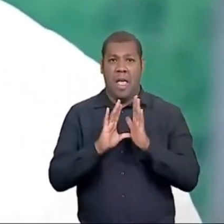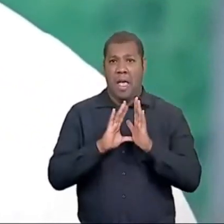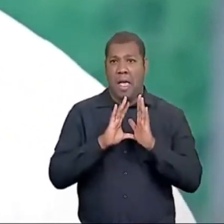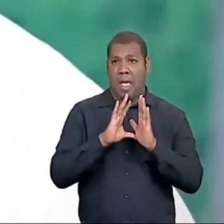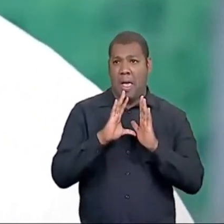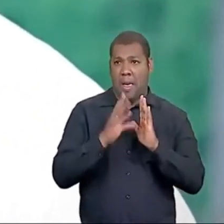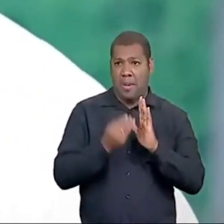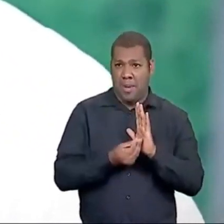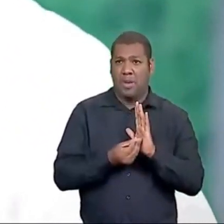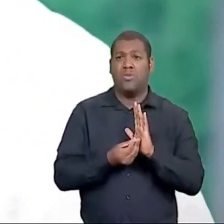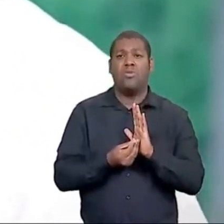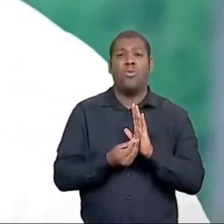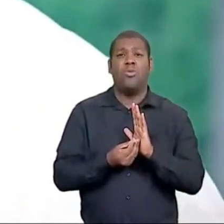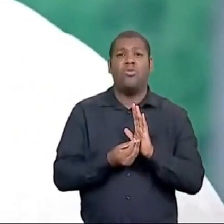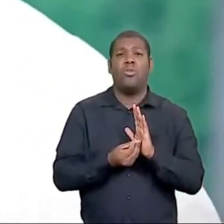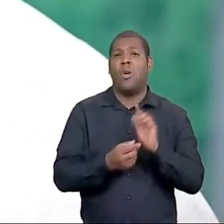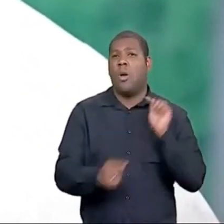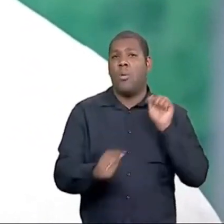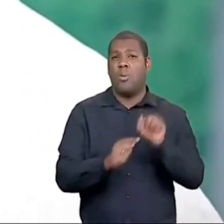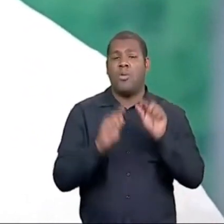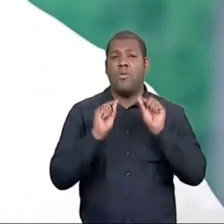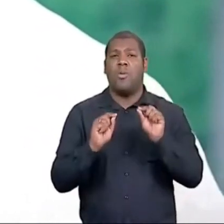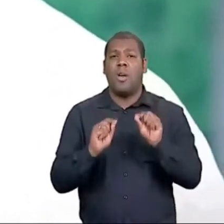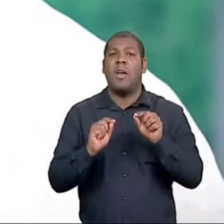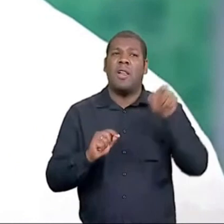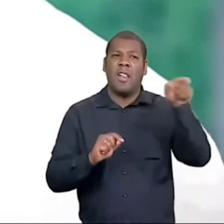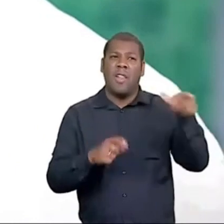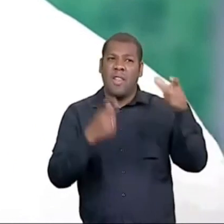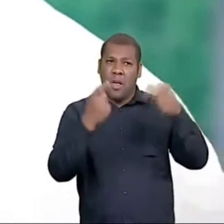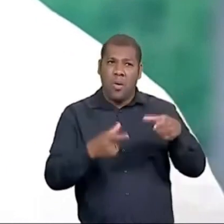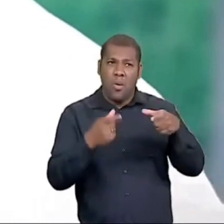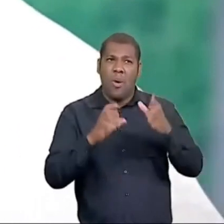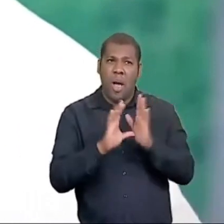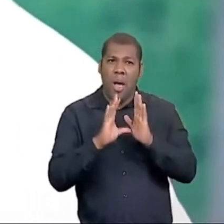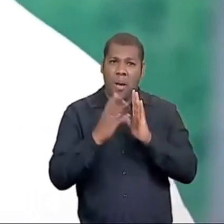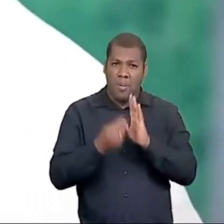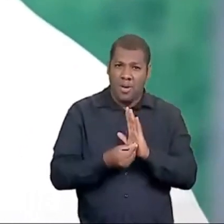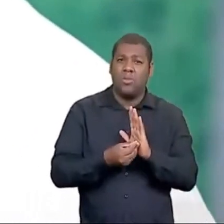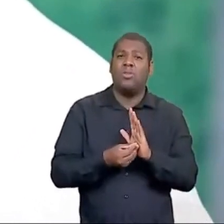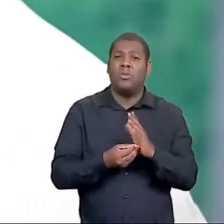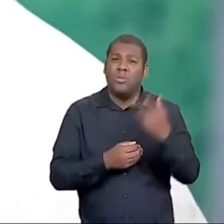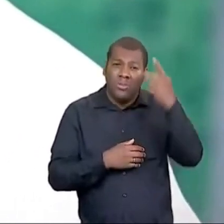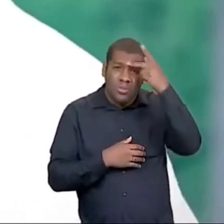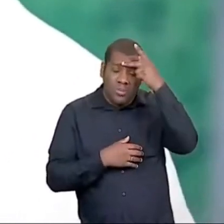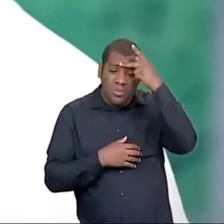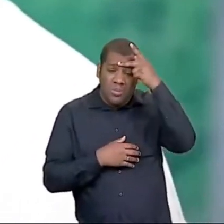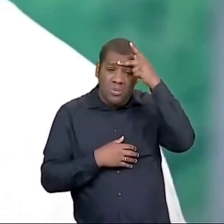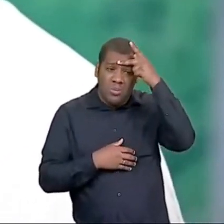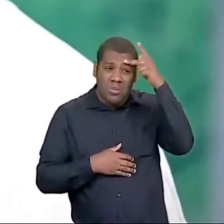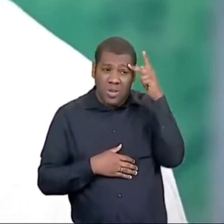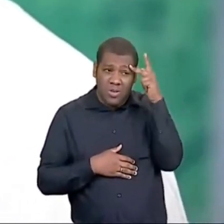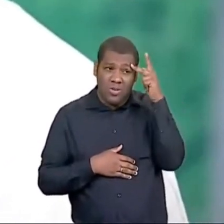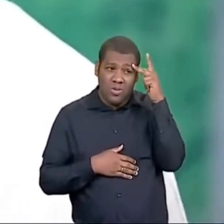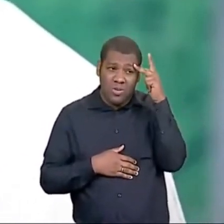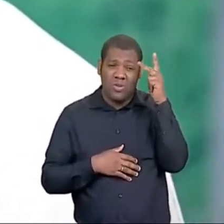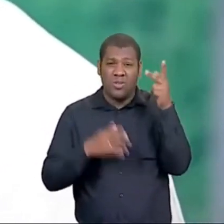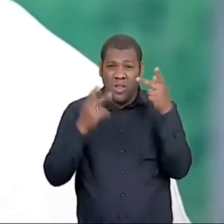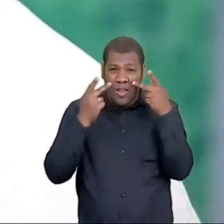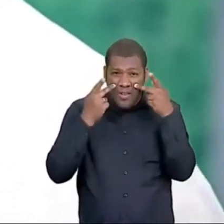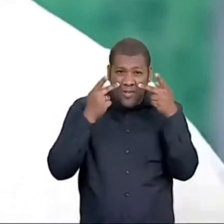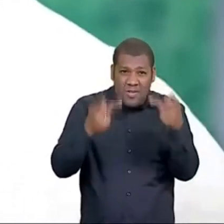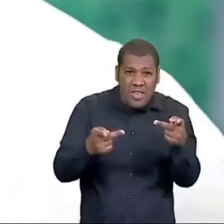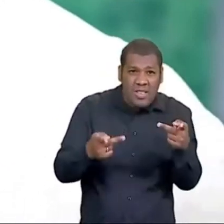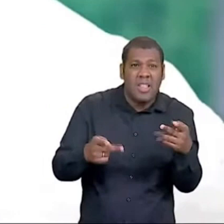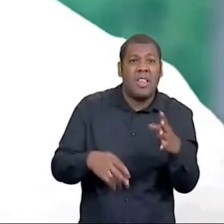Amazônia seja um lugar em que o mundo tire proveito para poder experimentar a riqueza da nossa